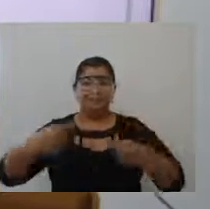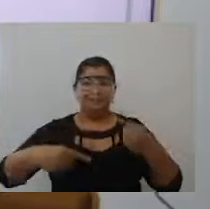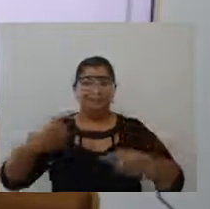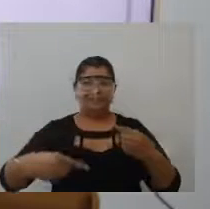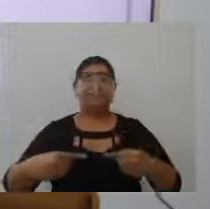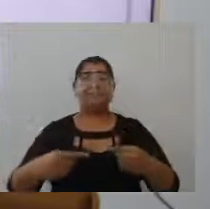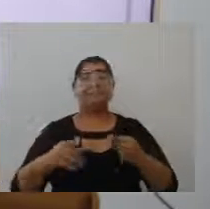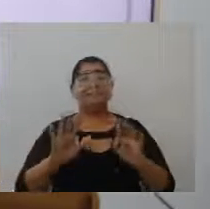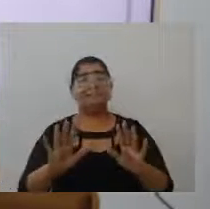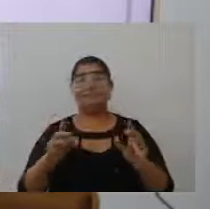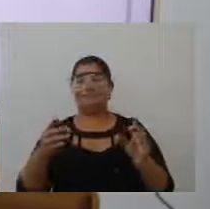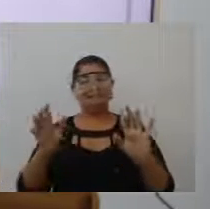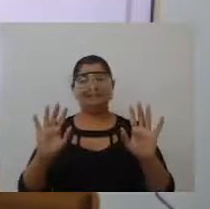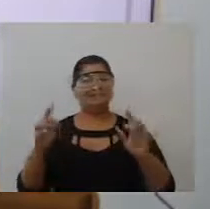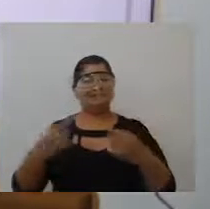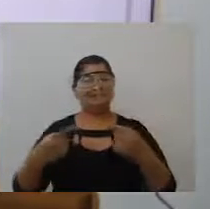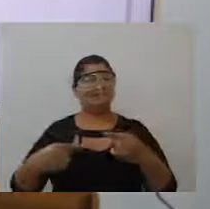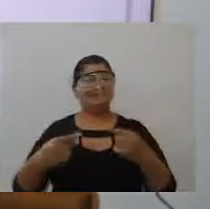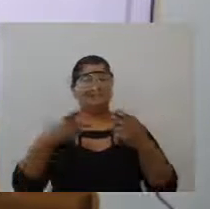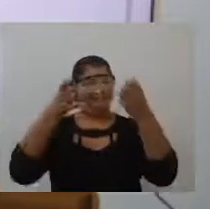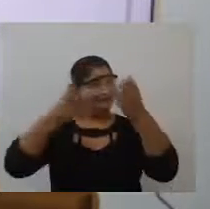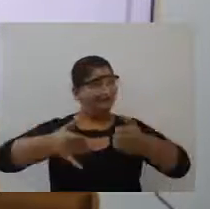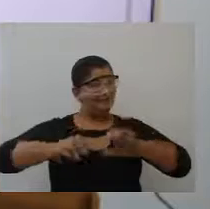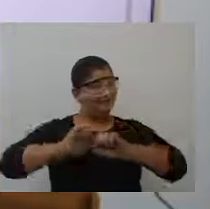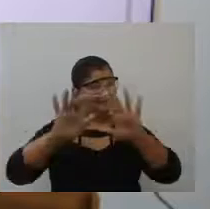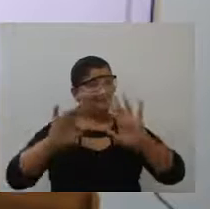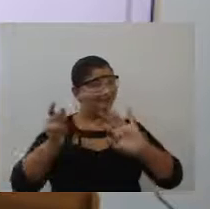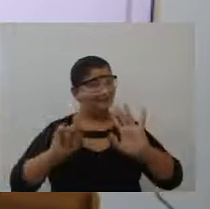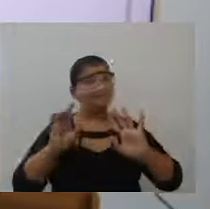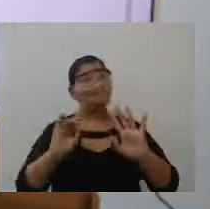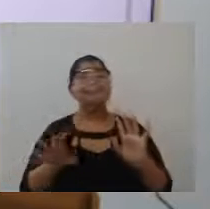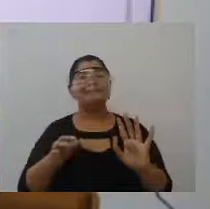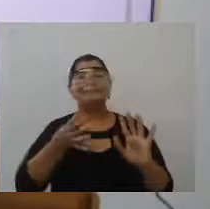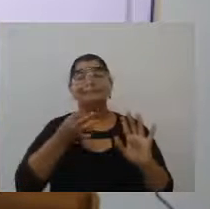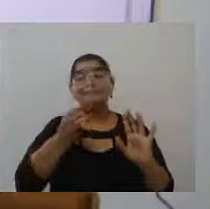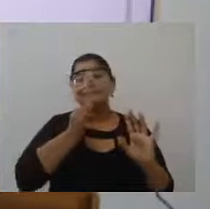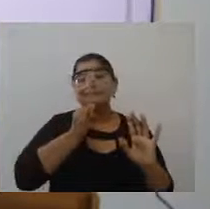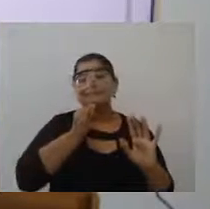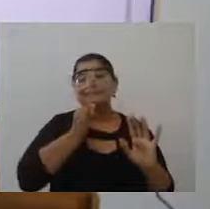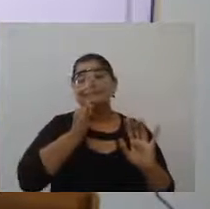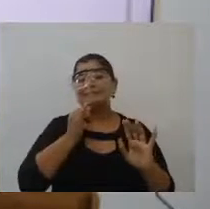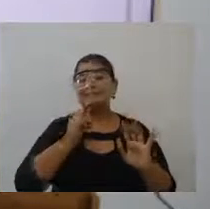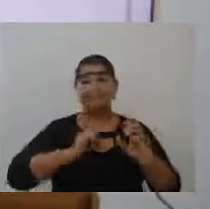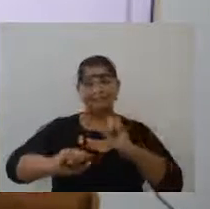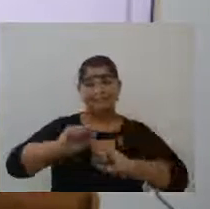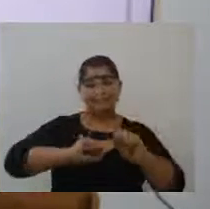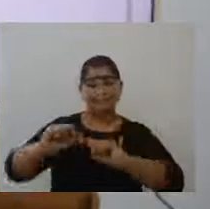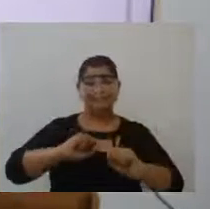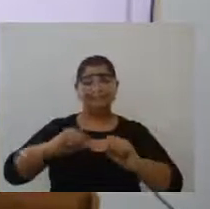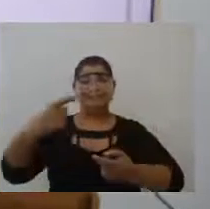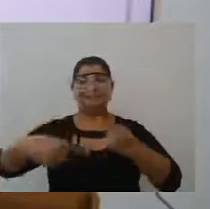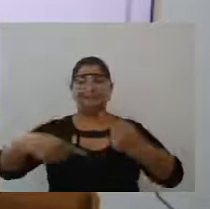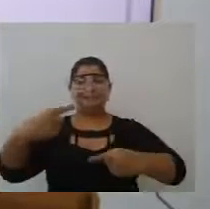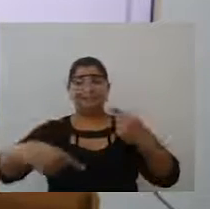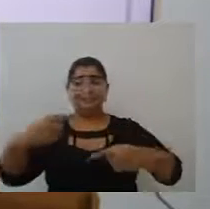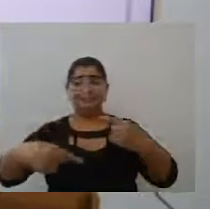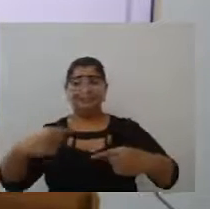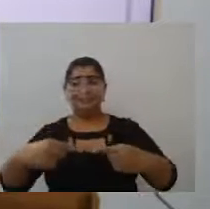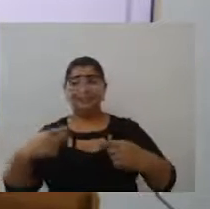Eu sei que nossa aula não vai falar sobre isso, mas todos nós sabemos que nos debates políticos, quando tem